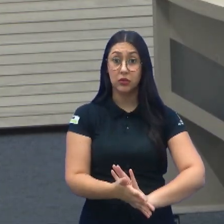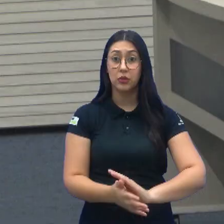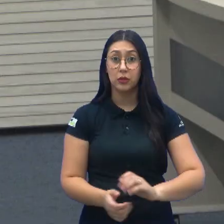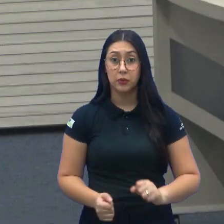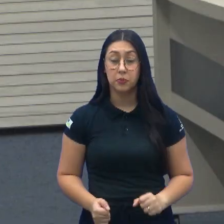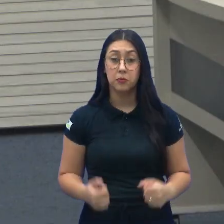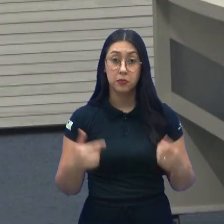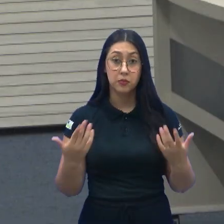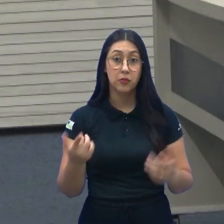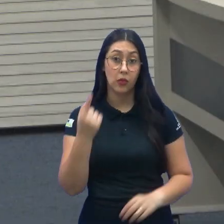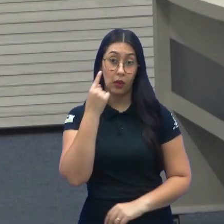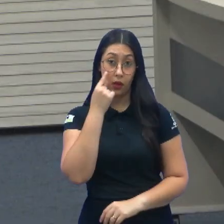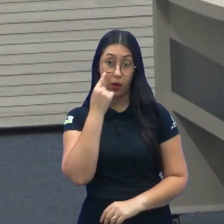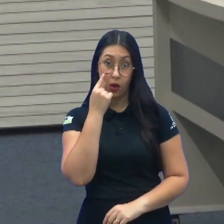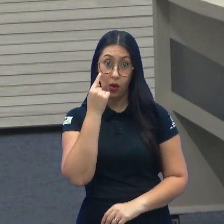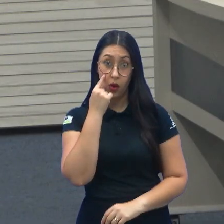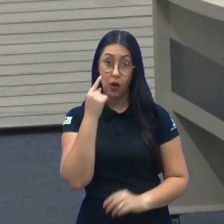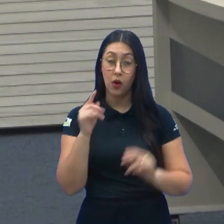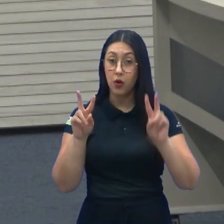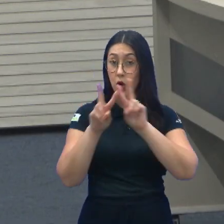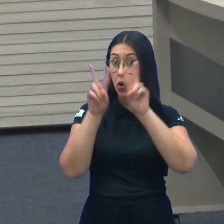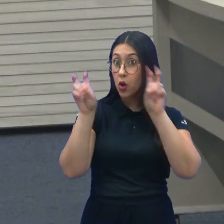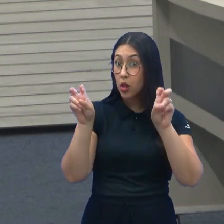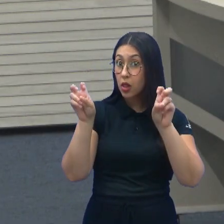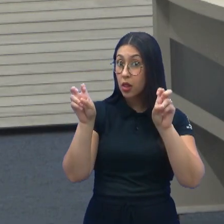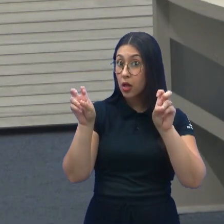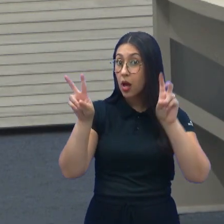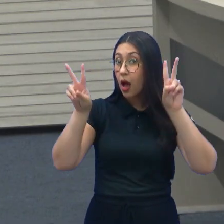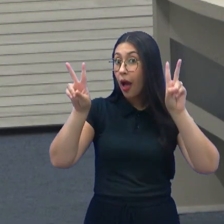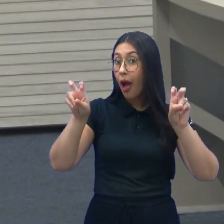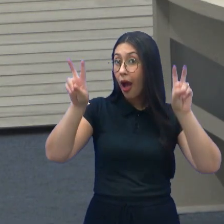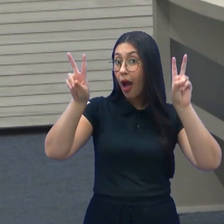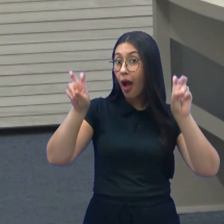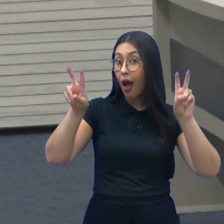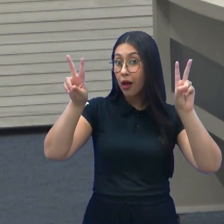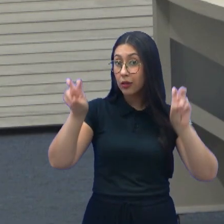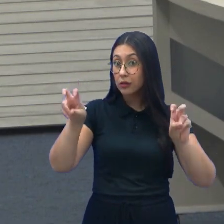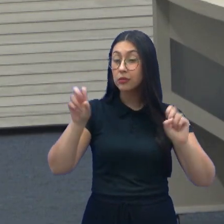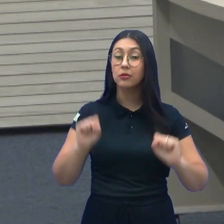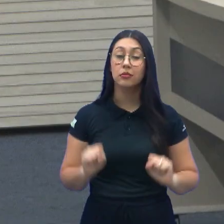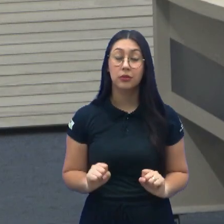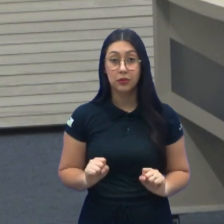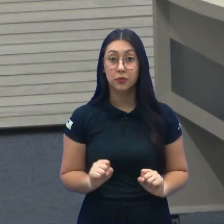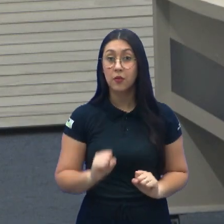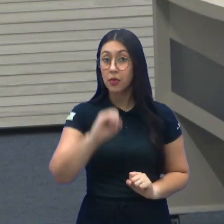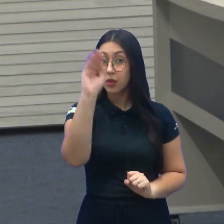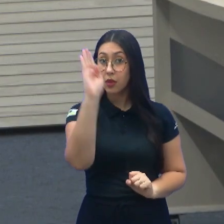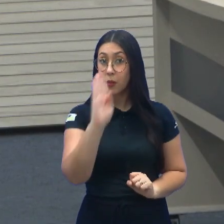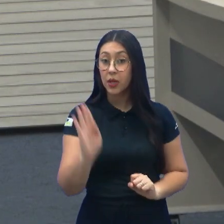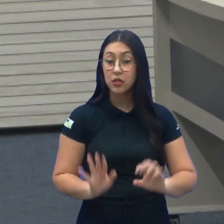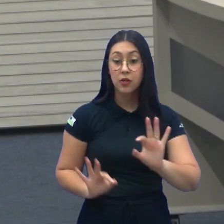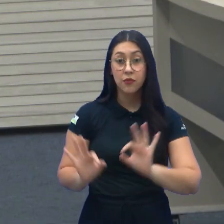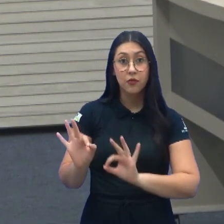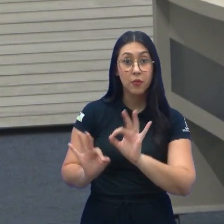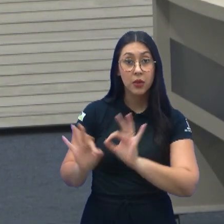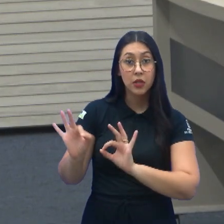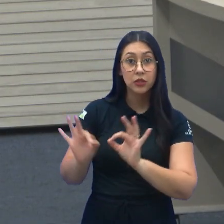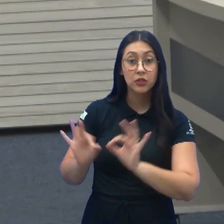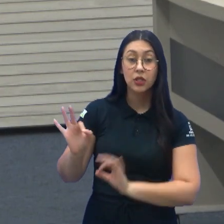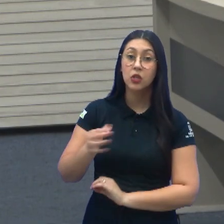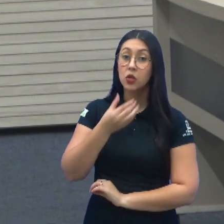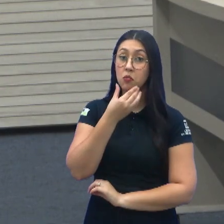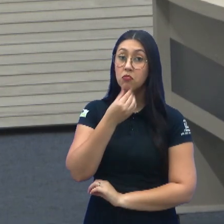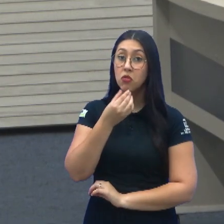Então, olha só aqui, o aspas aqui que esse jornalista experiente está narrando aqui. O Brasil foi projetado pelos homens do poder para